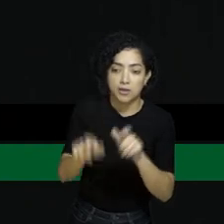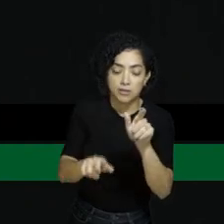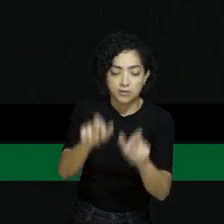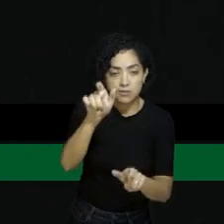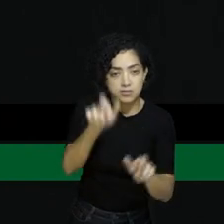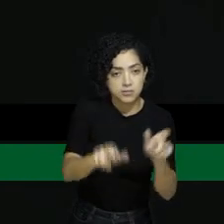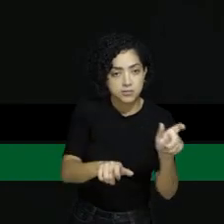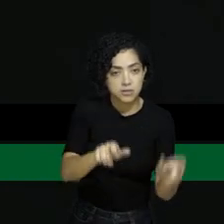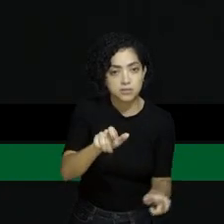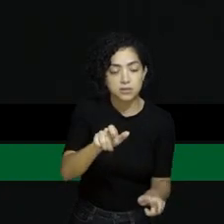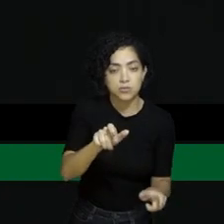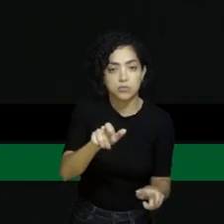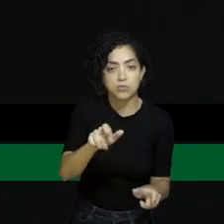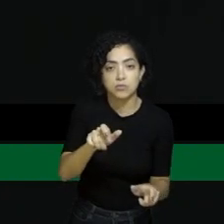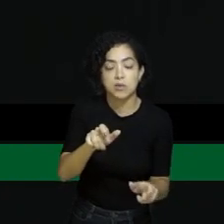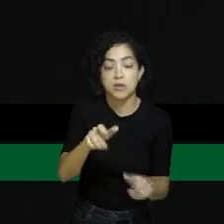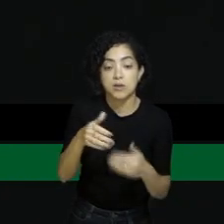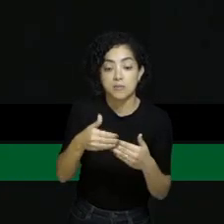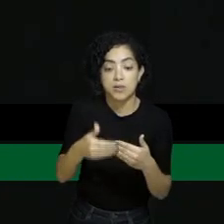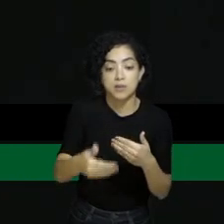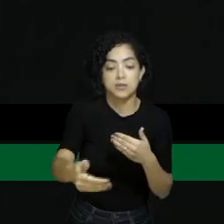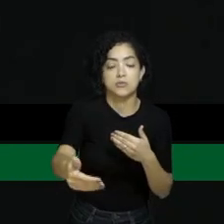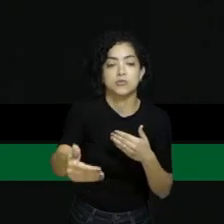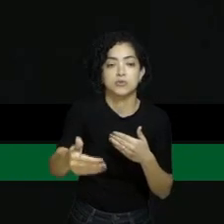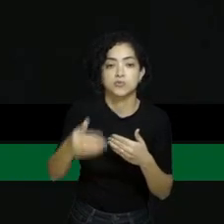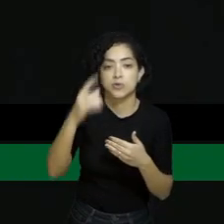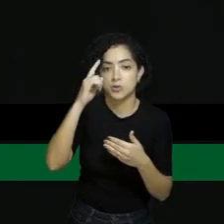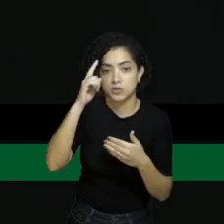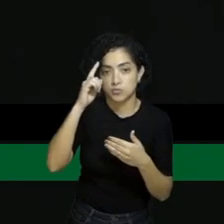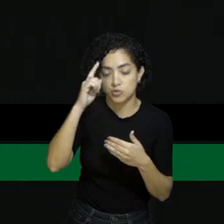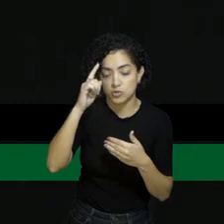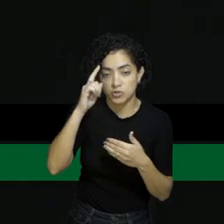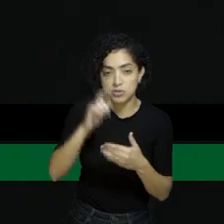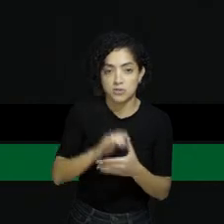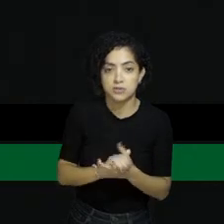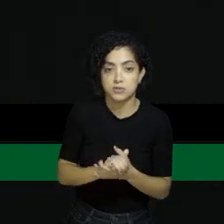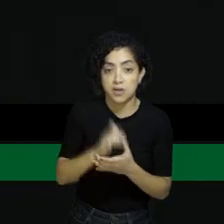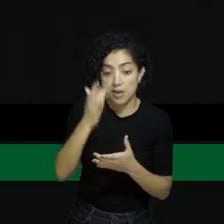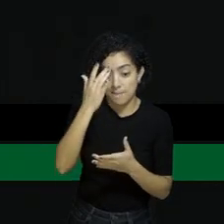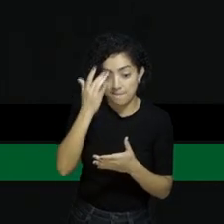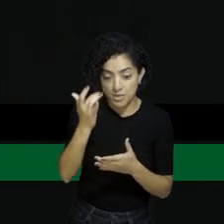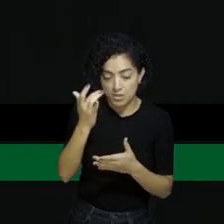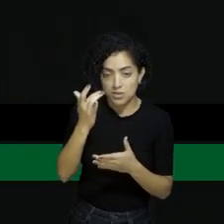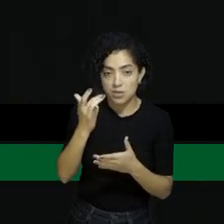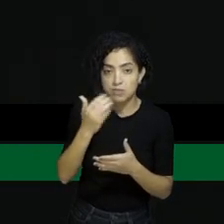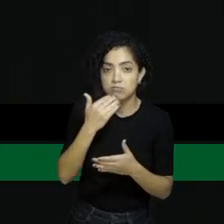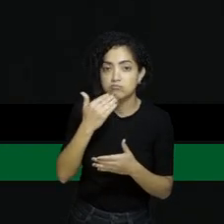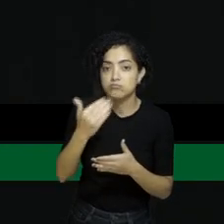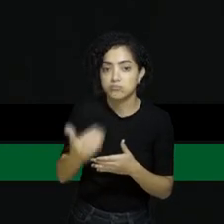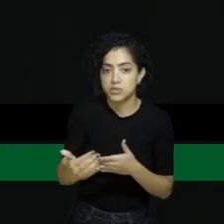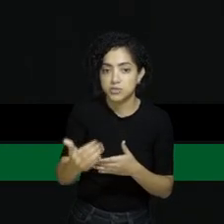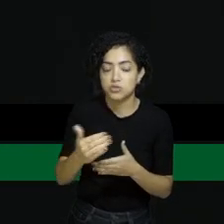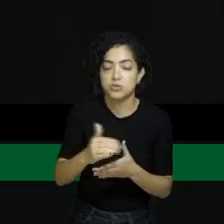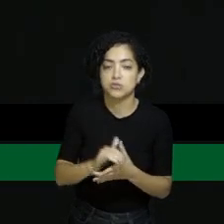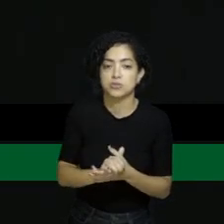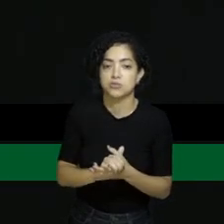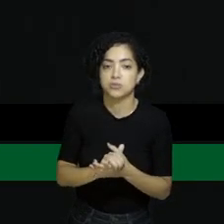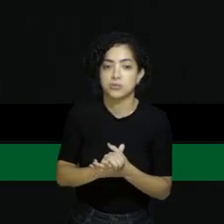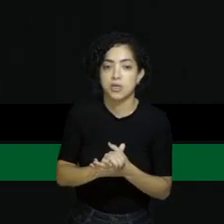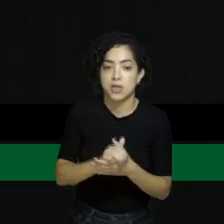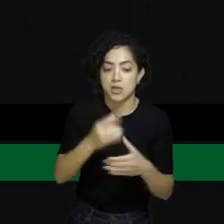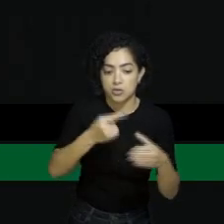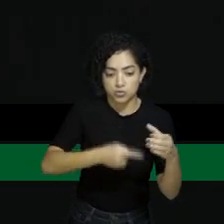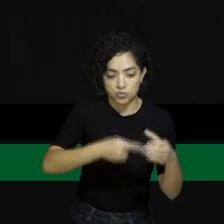catarinense, para que nos próximos dias, amanhã, nós estamos fazendo um pedido junto à